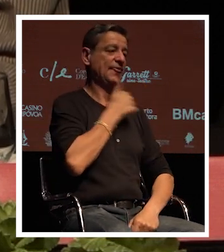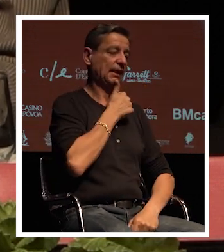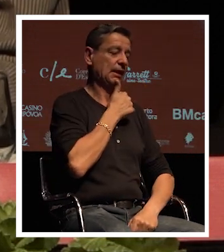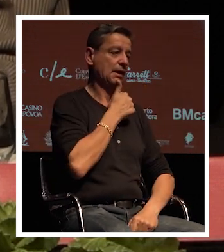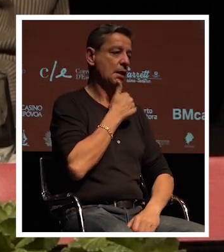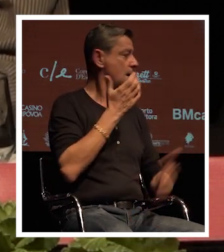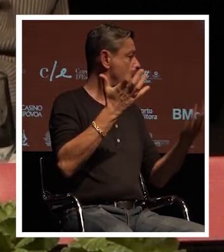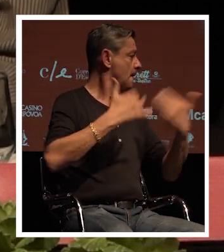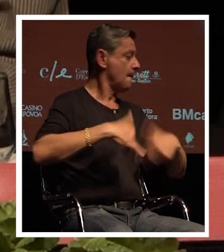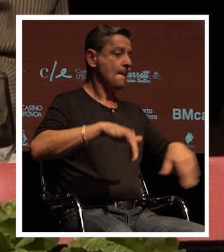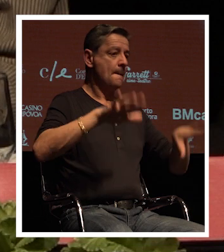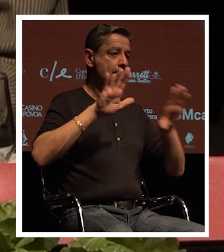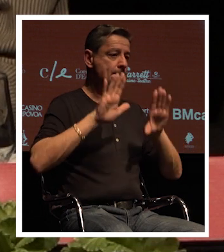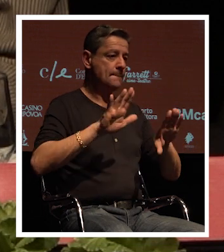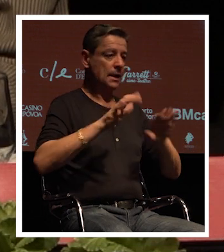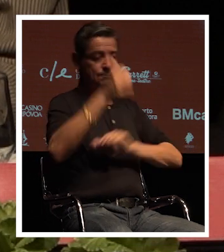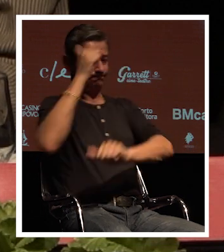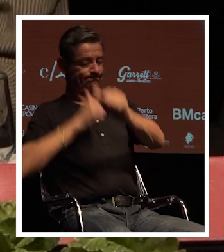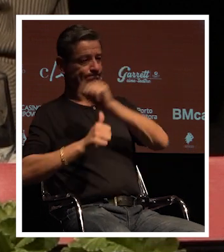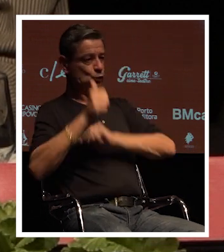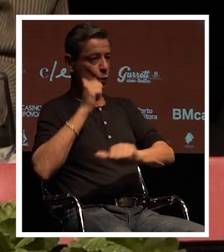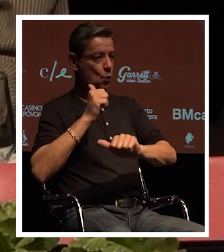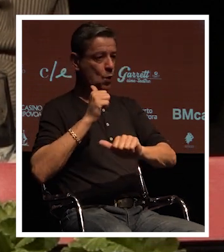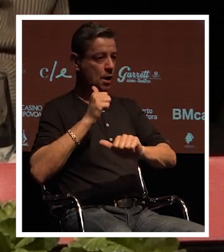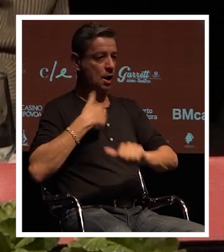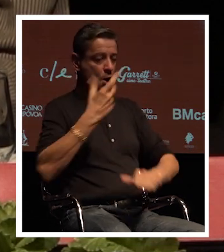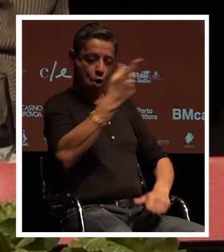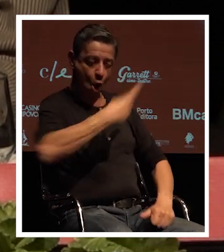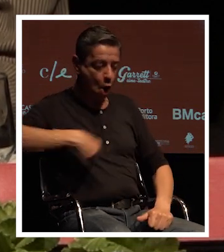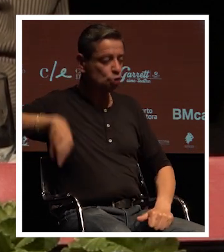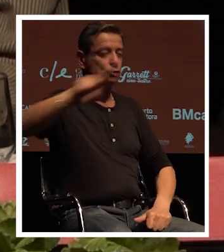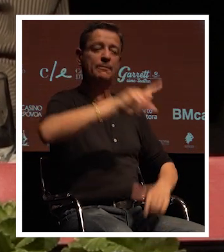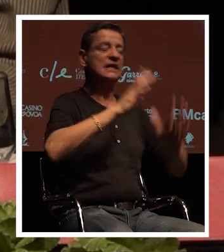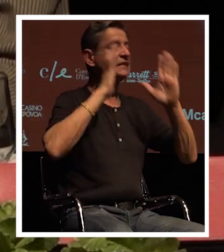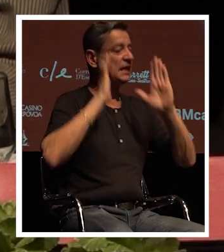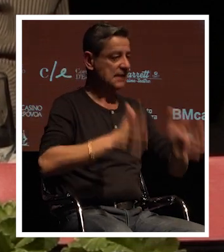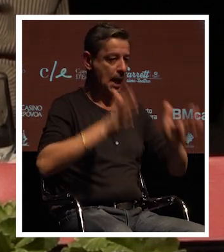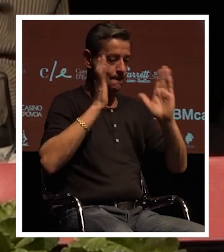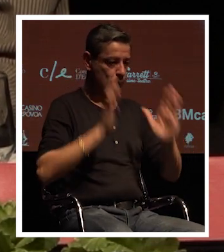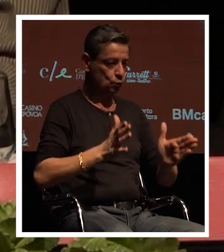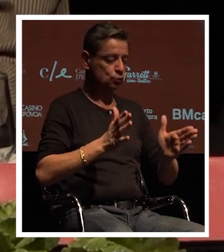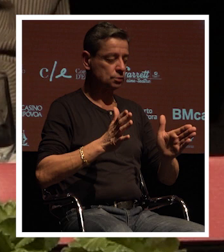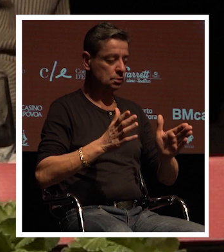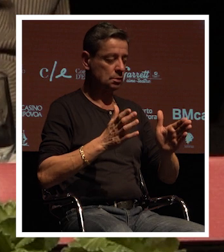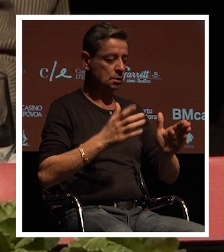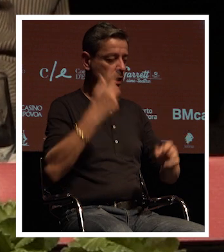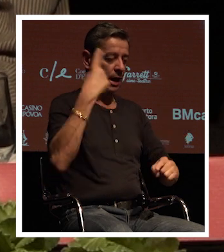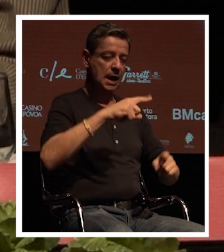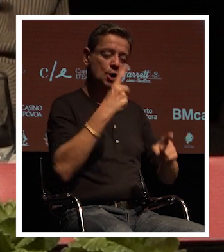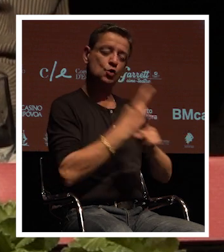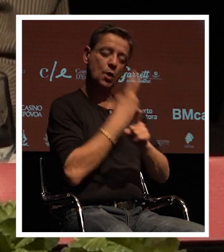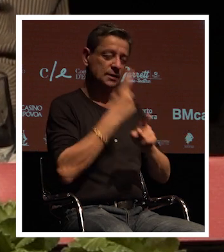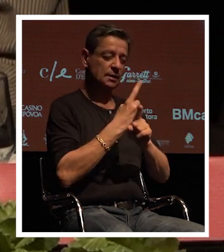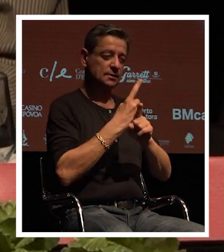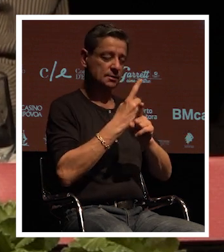mas há quase como que um rec e há um pano de fundo que nós precisamos para que a certa altura haja outras coisas